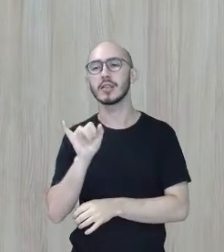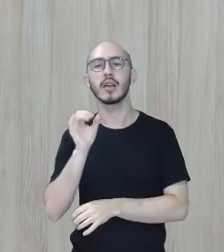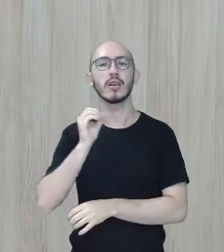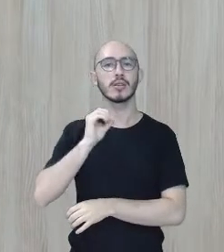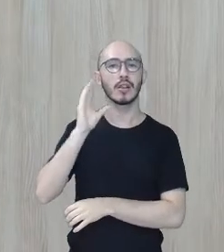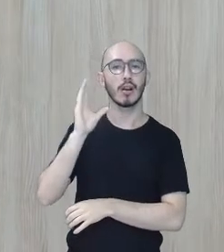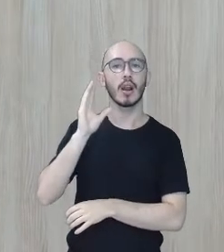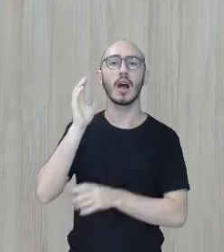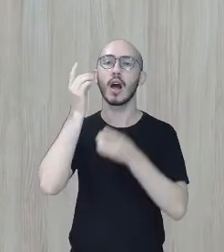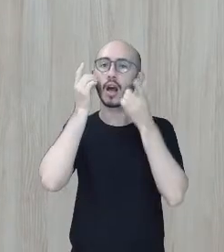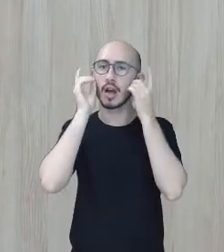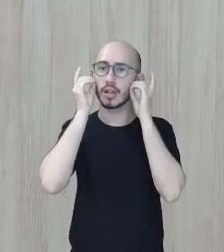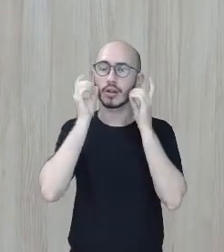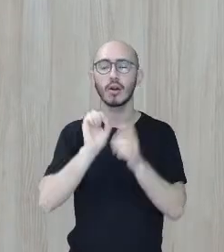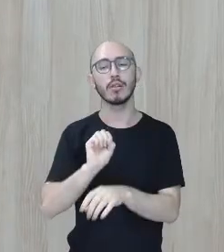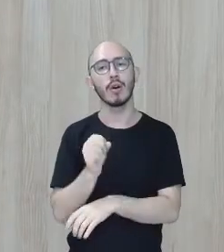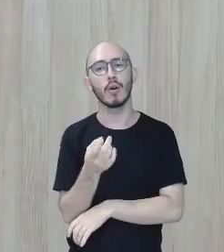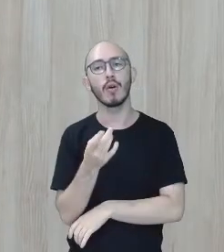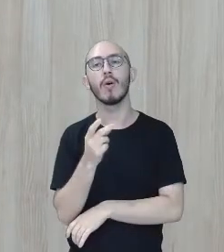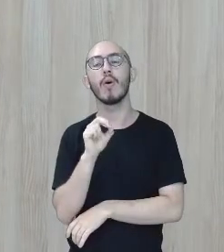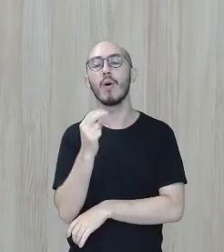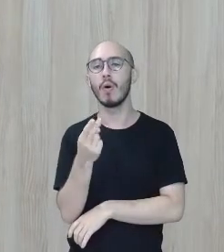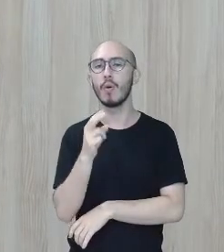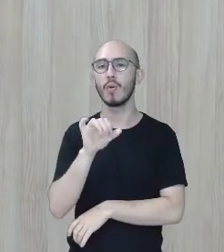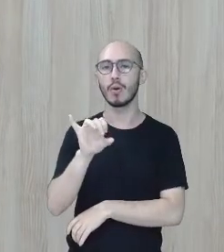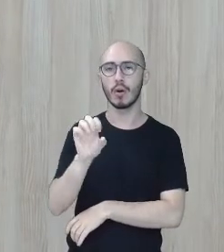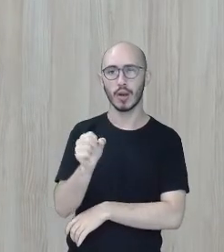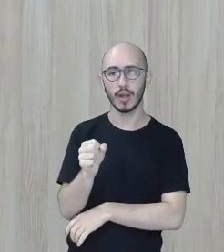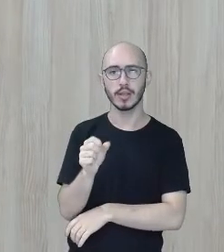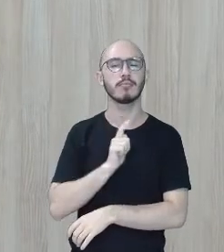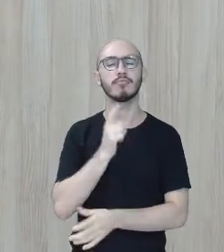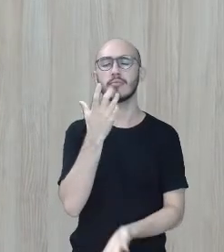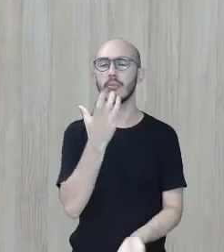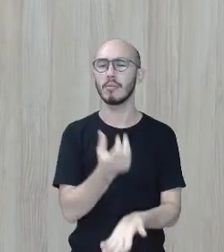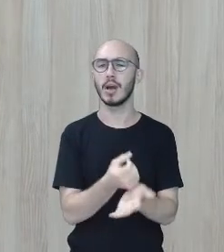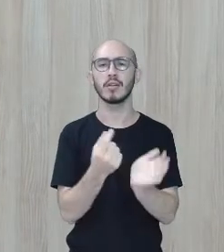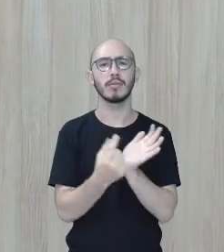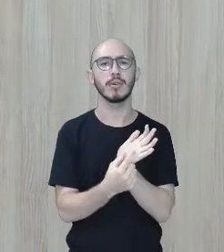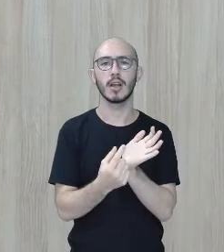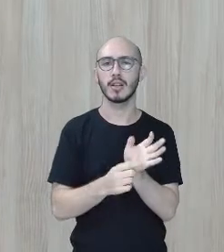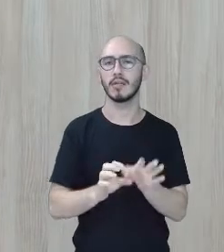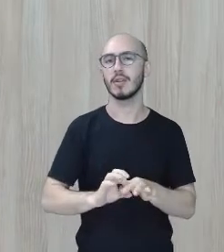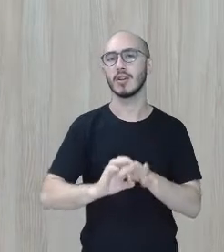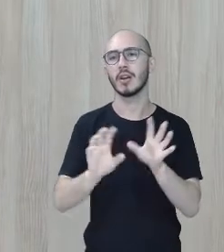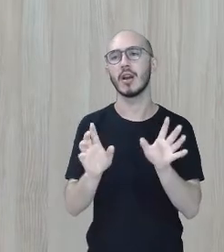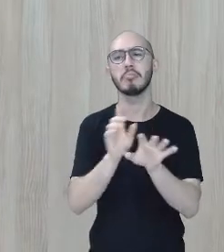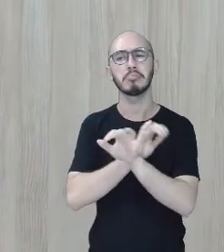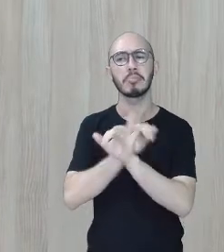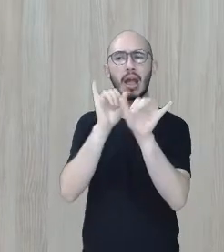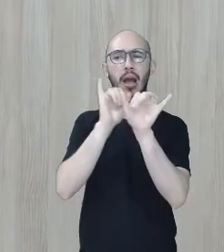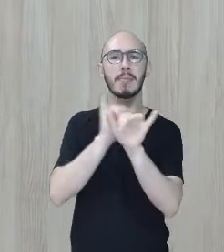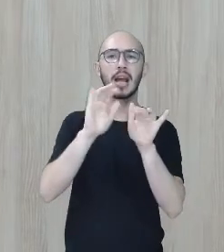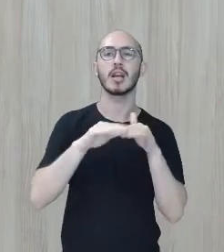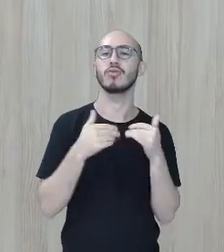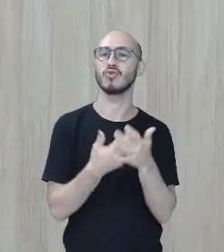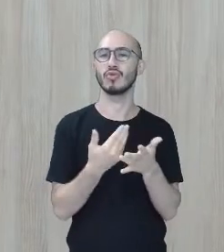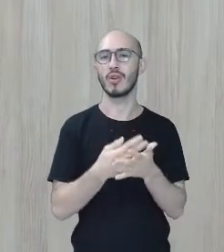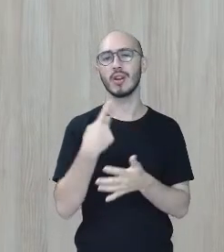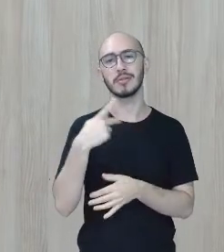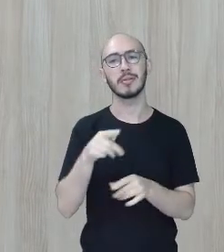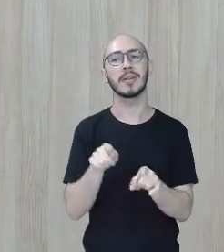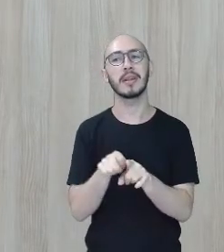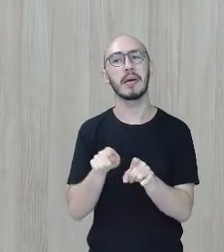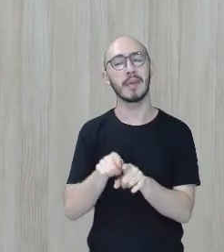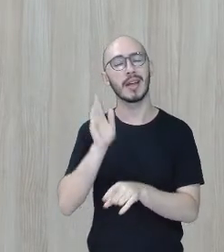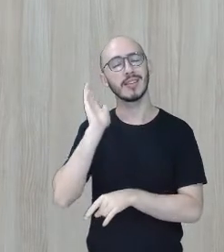celular iOS, então está aí o QR Code aí, baixem aí o aplicativo, divulguem na escola de vocês.